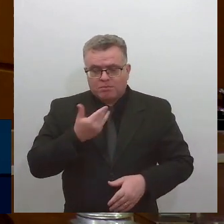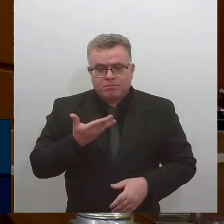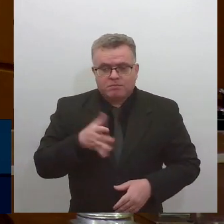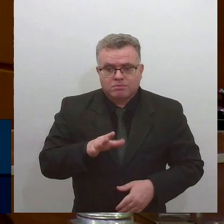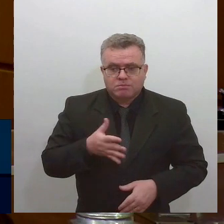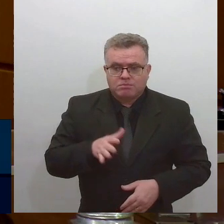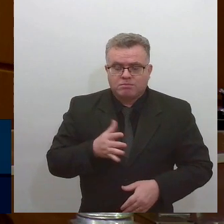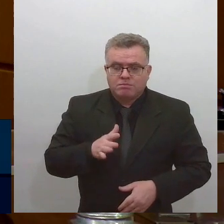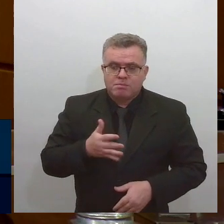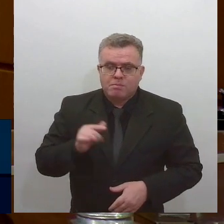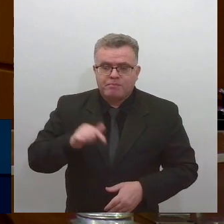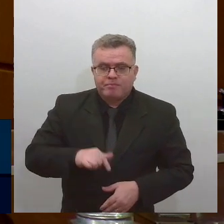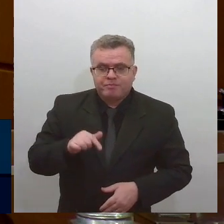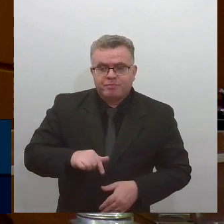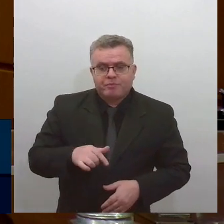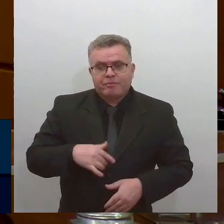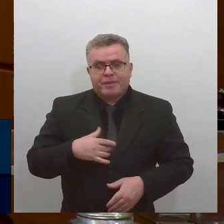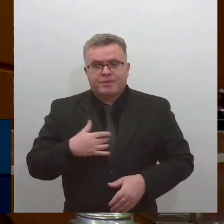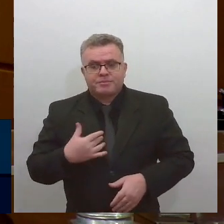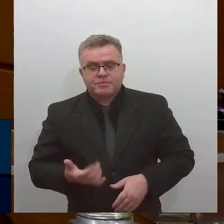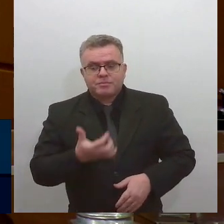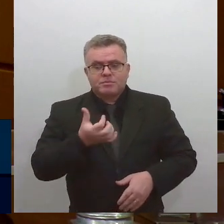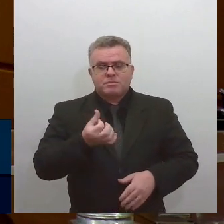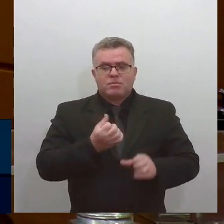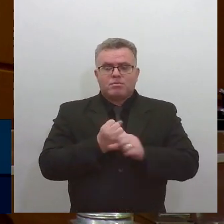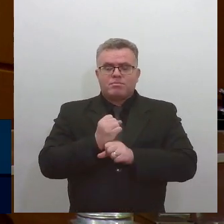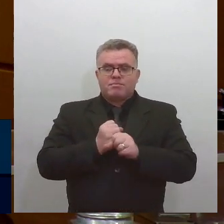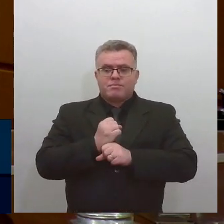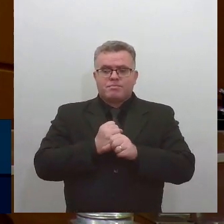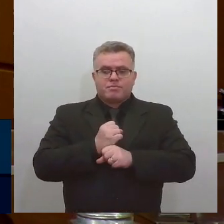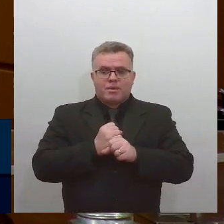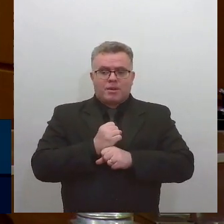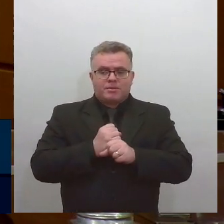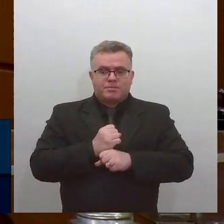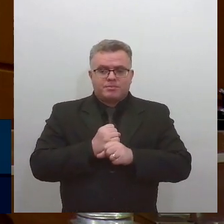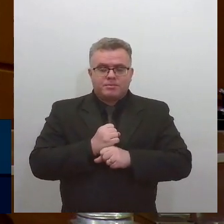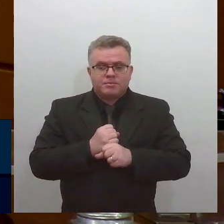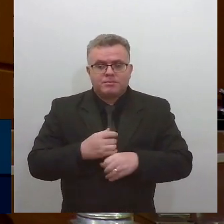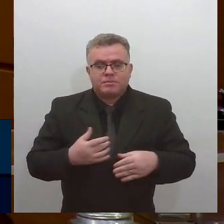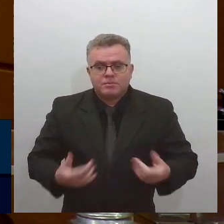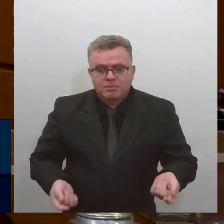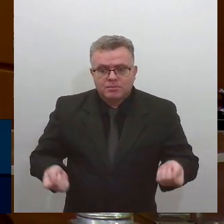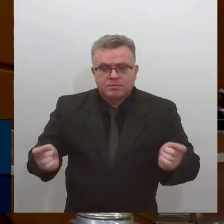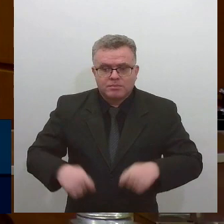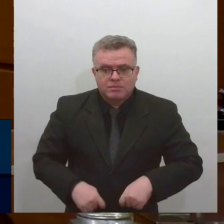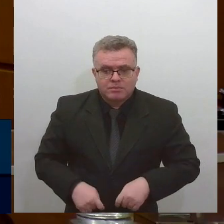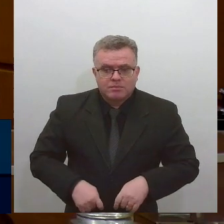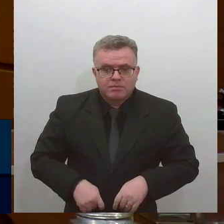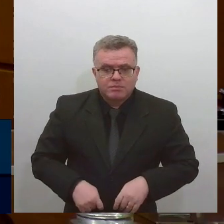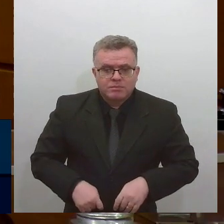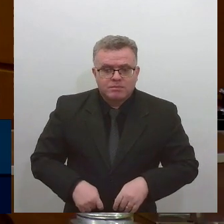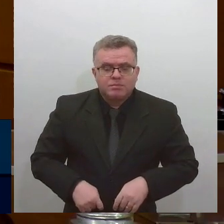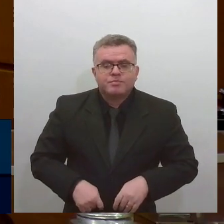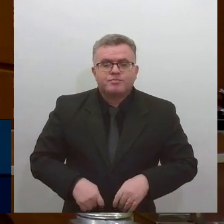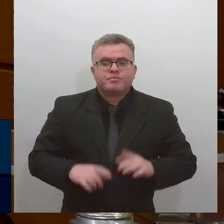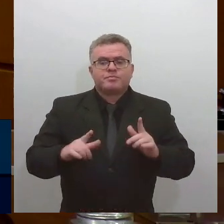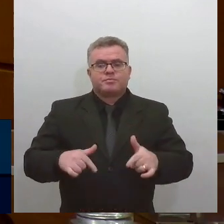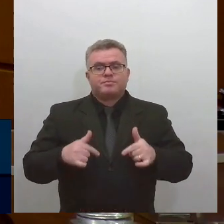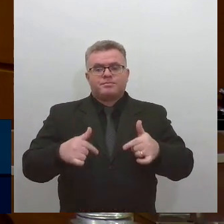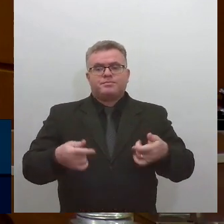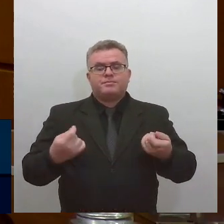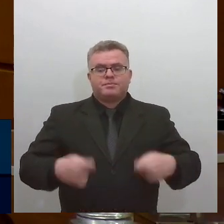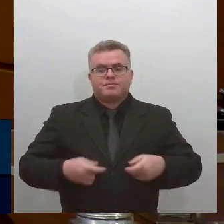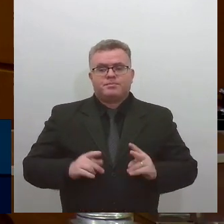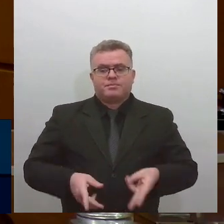anos porque você toma a decisão tem que colocar colocar o recurso no orçamento tem que contratar o projeto você tem que